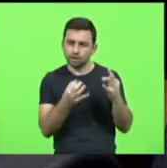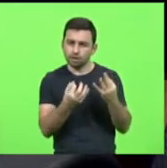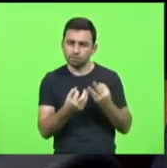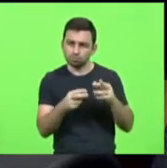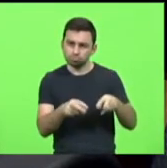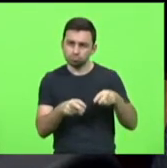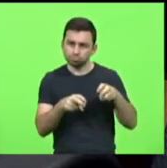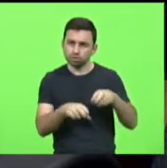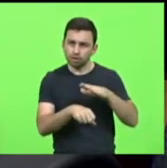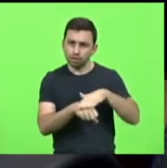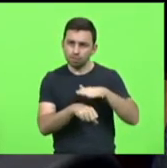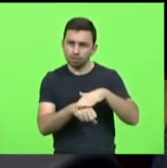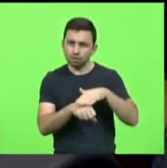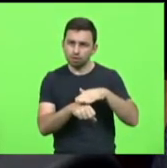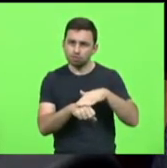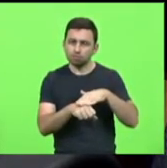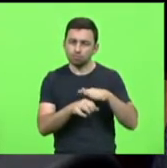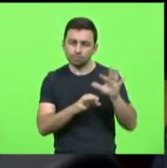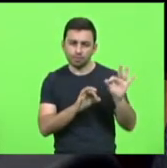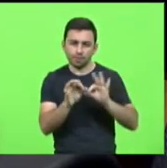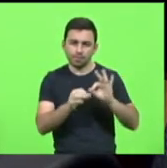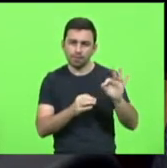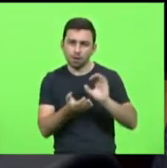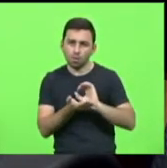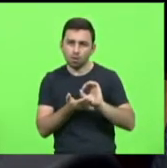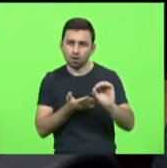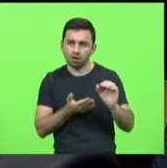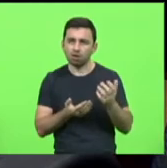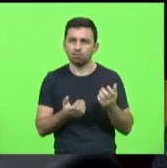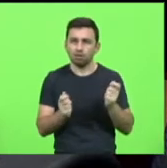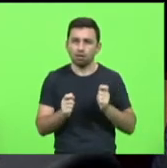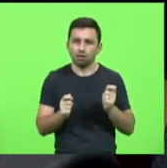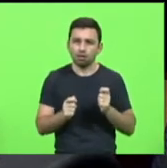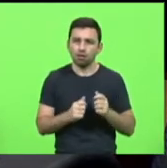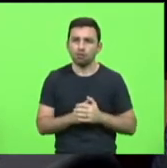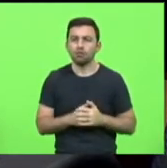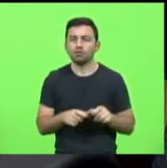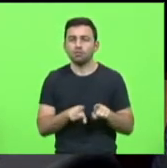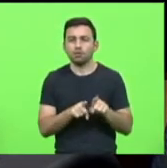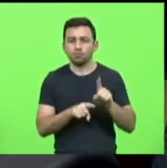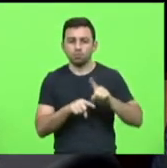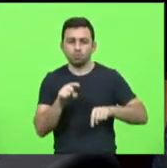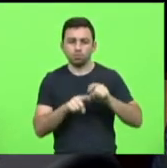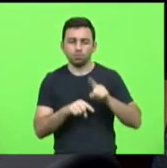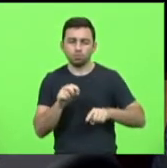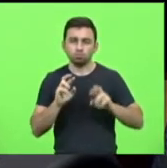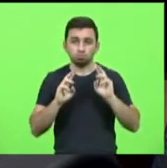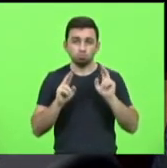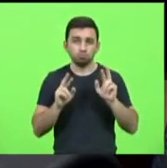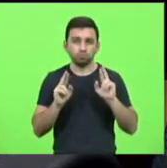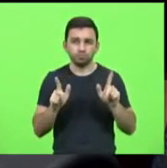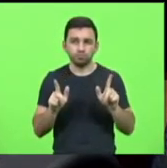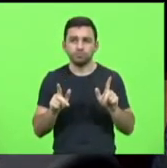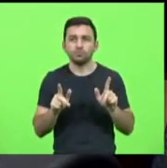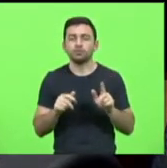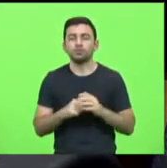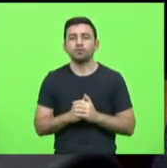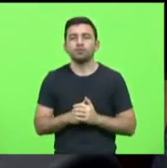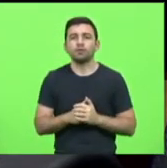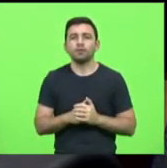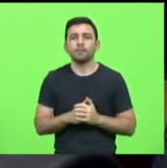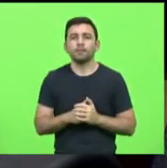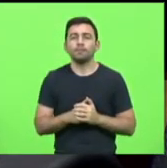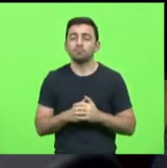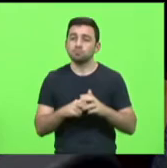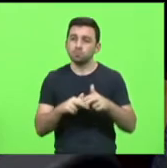aí a produção orgânica, a produção de produtos diferenciados das commodities, e por isso